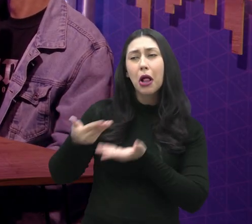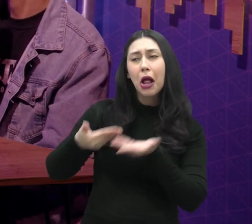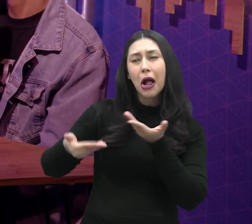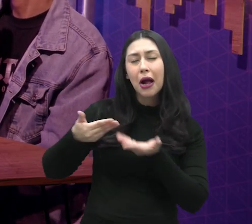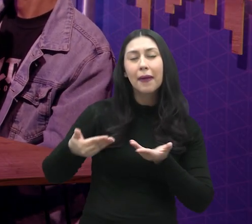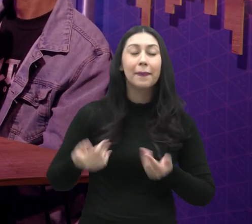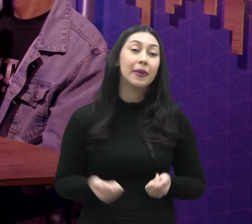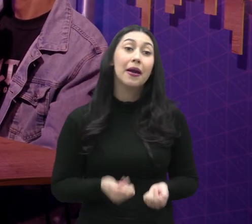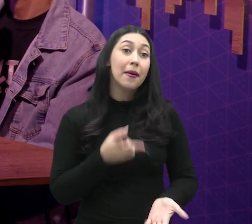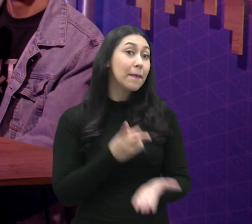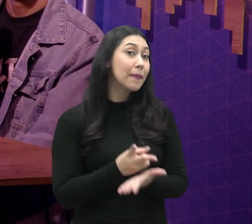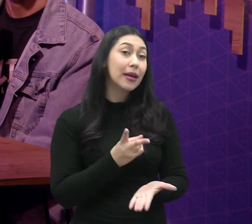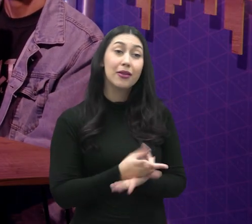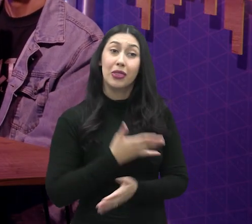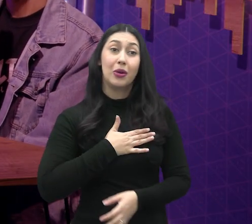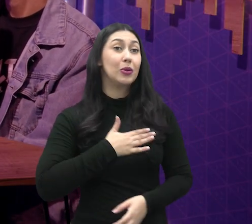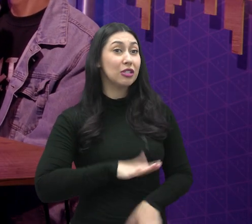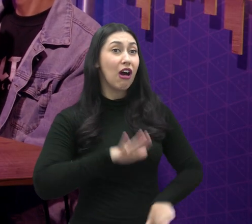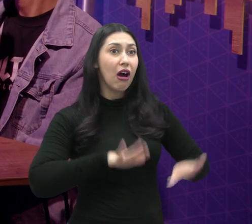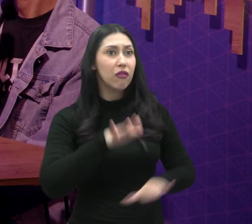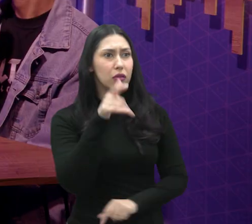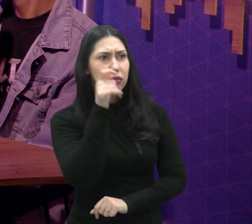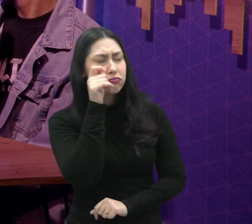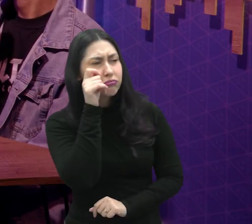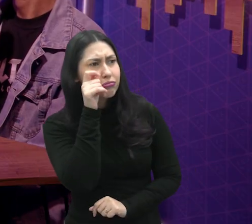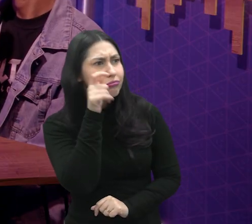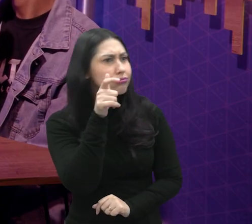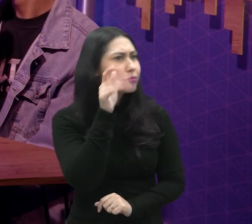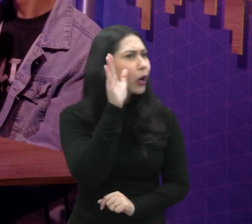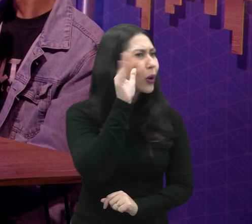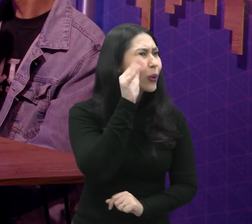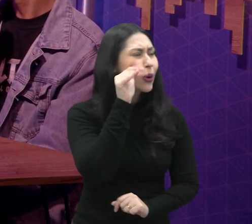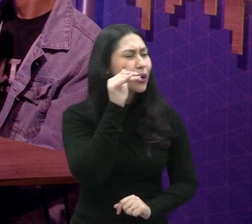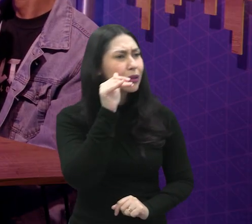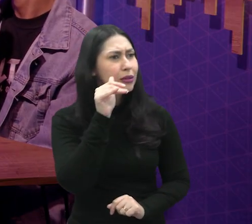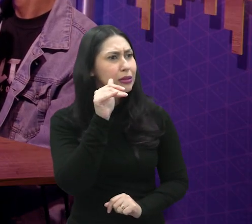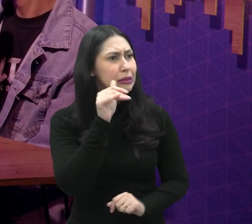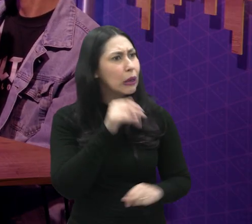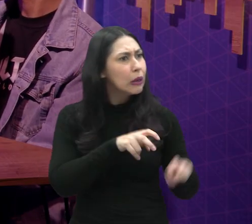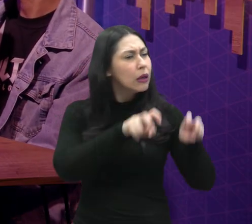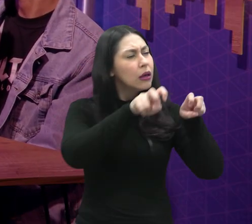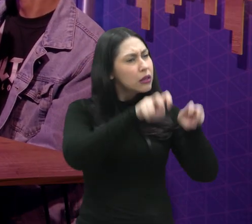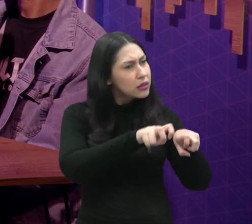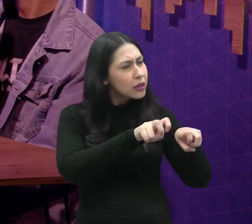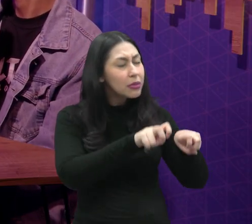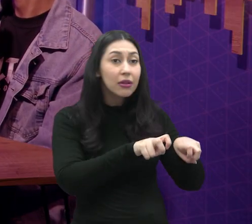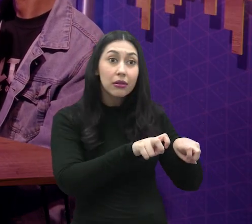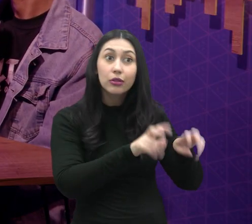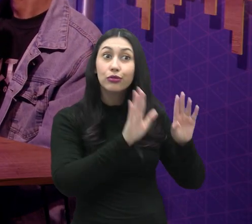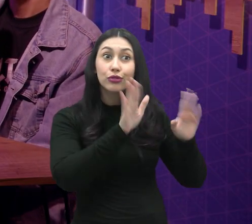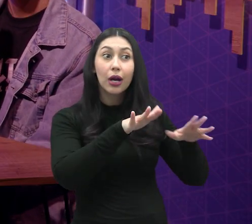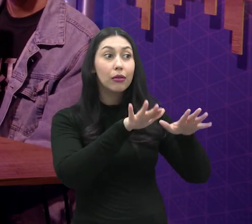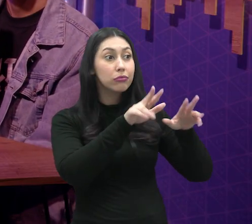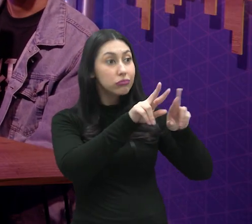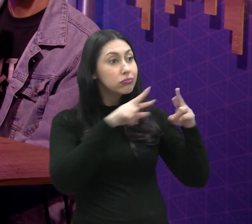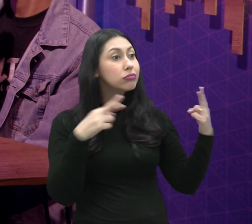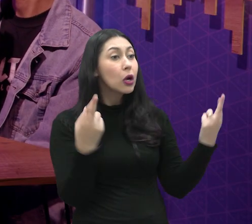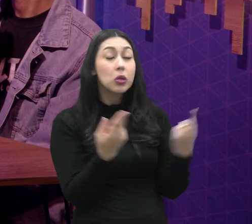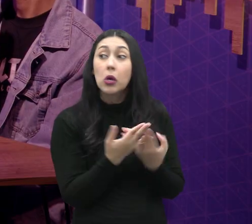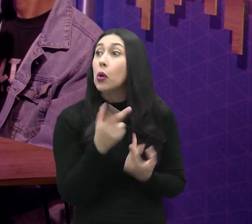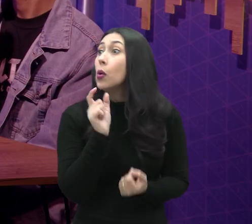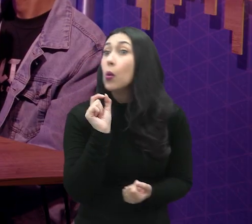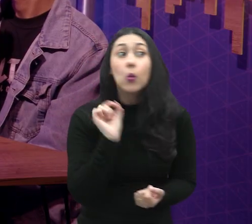pelo menos. Gostando ou não, sempre tem uma cena que acaba chamando a atenção da família inteira. Sim. E quando a gente percebe, tá todo mundo ali, o que